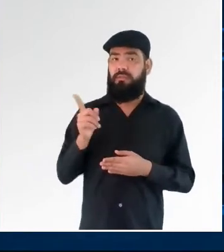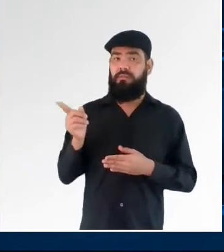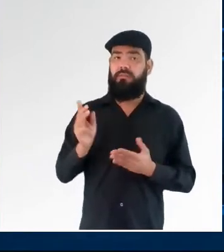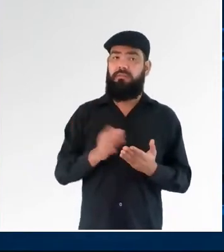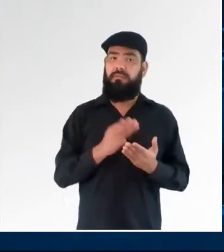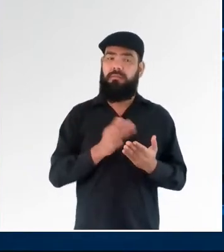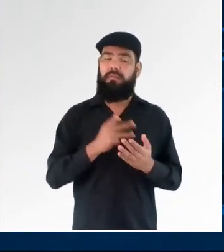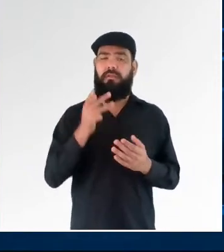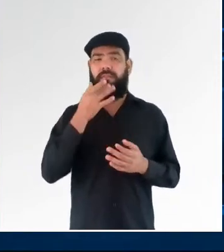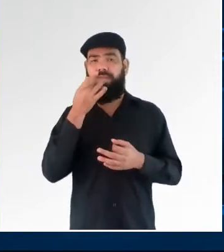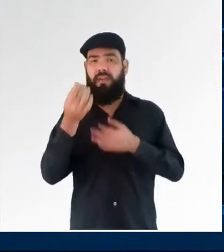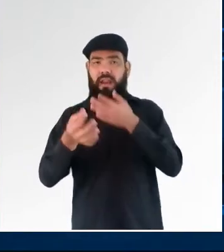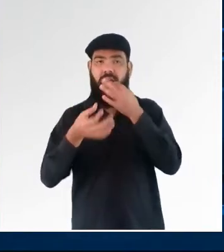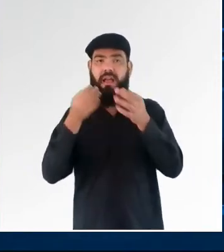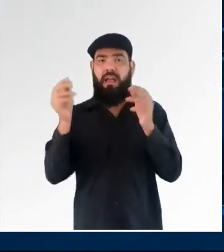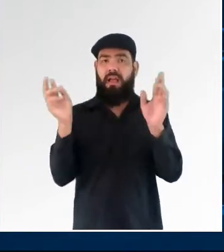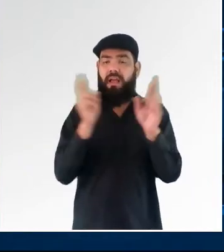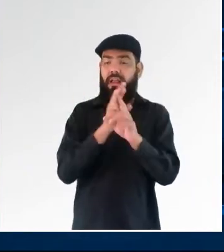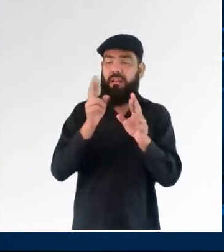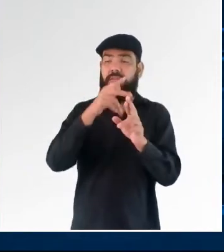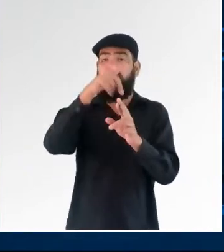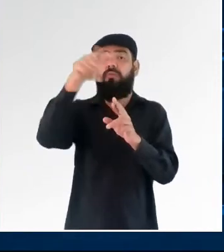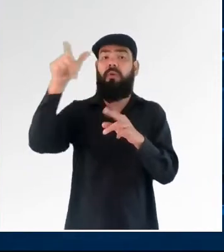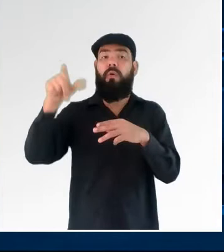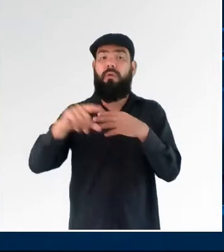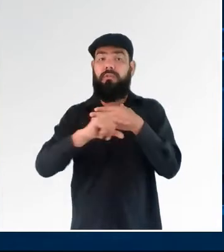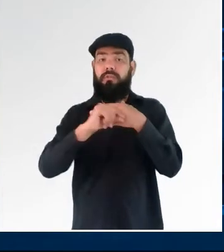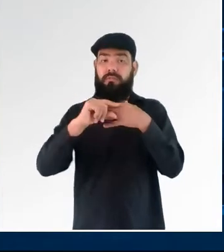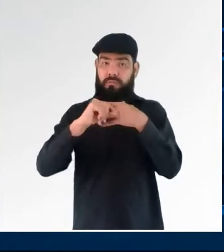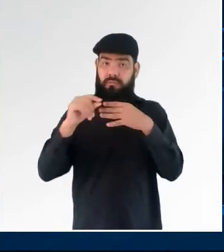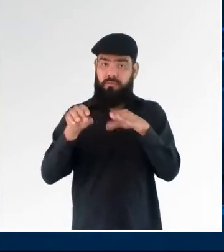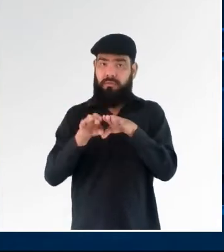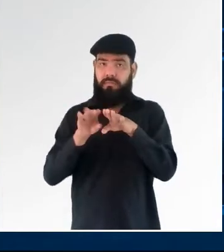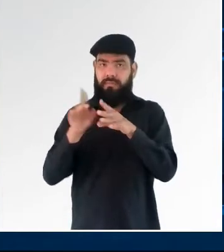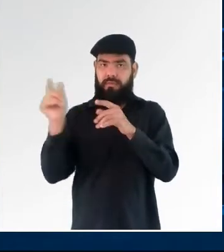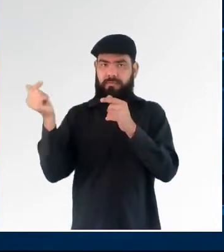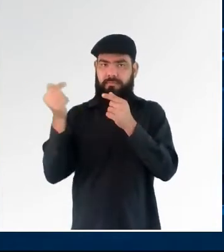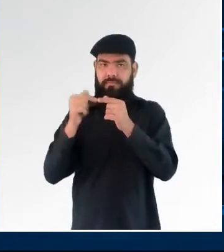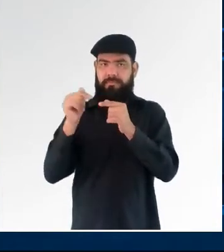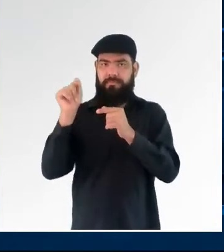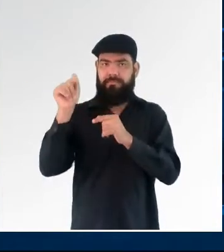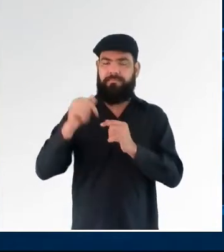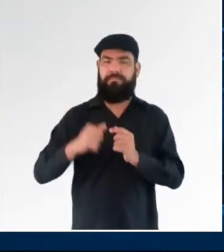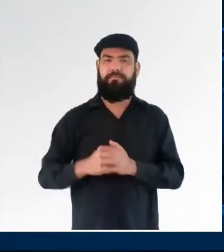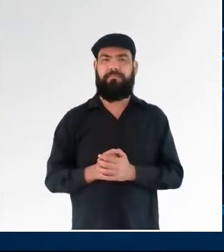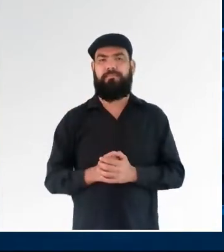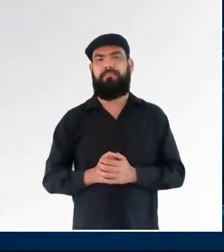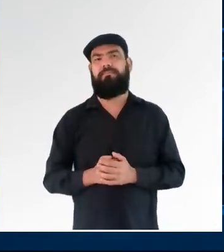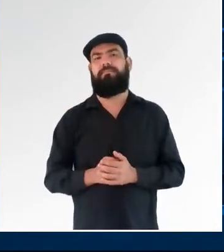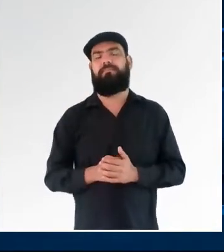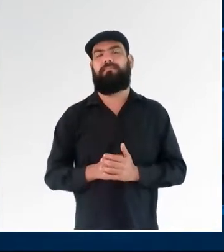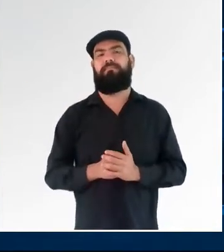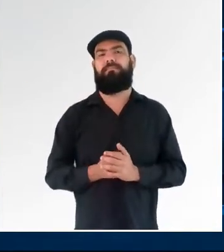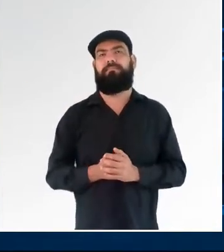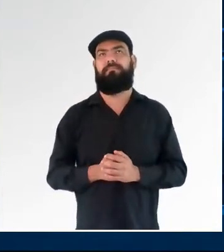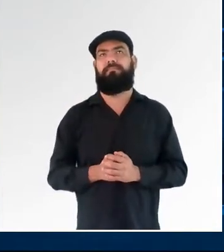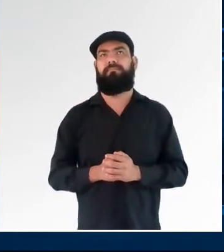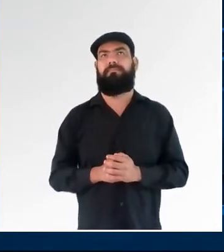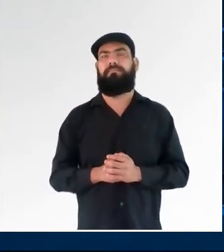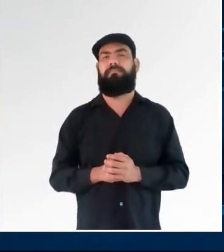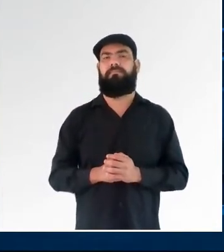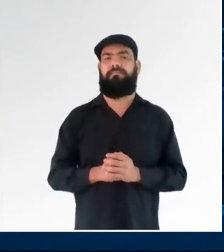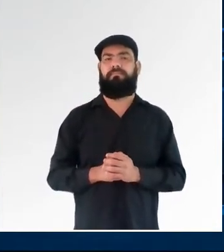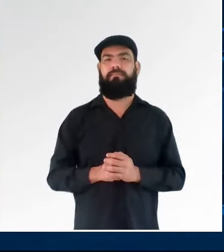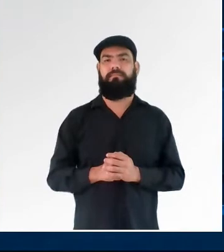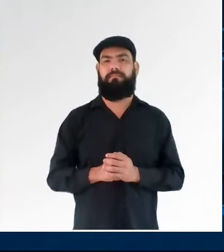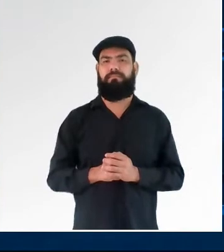fazer relação com outros autores, no caso aqui Dickens, como observou Andrés Amorós. Ela passou a infância correndo